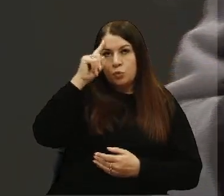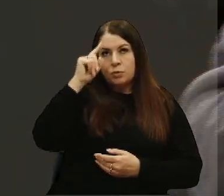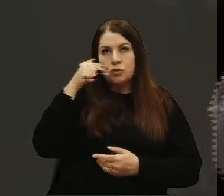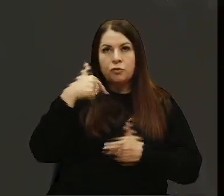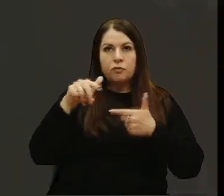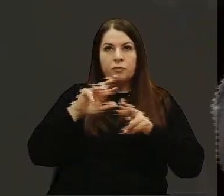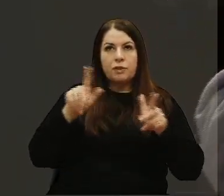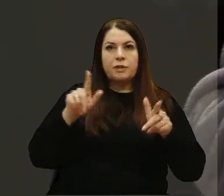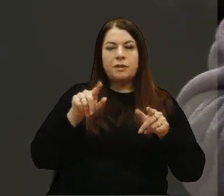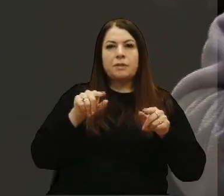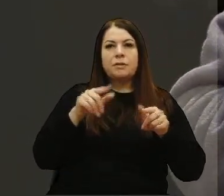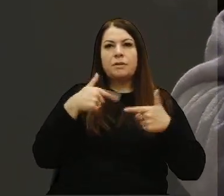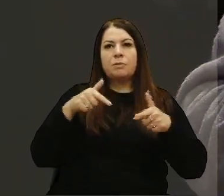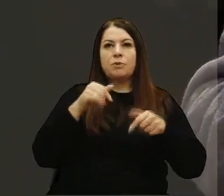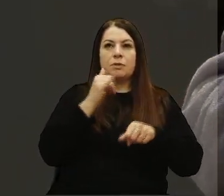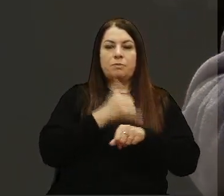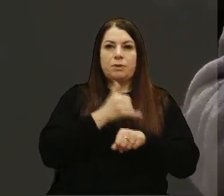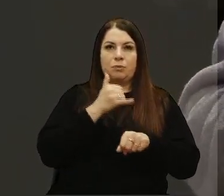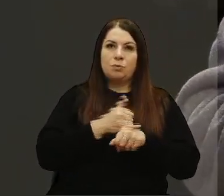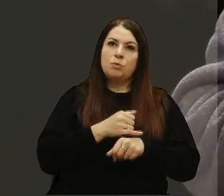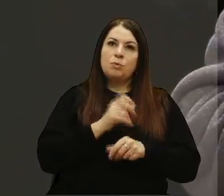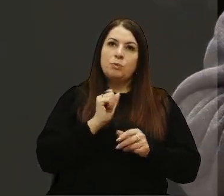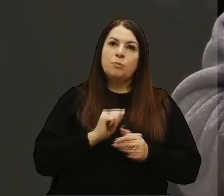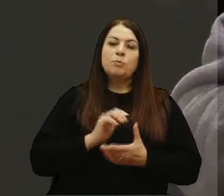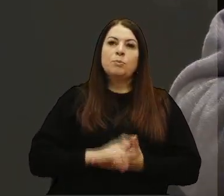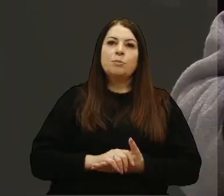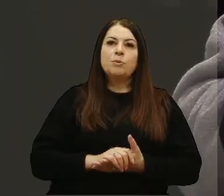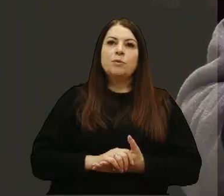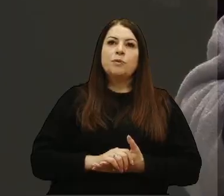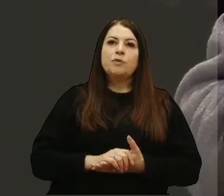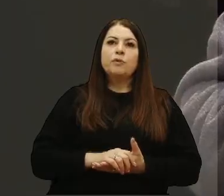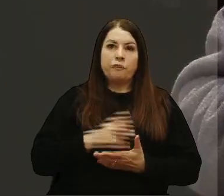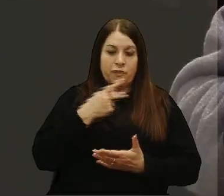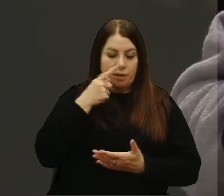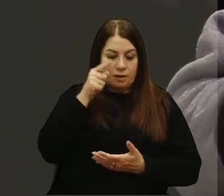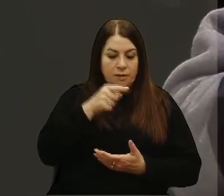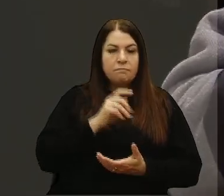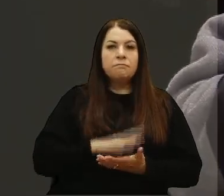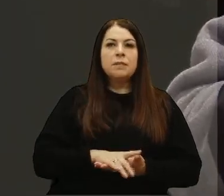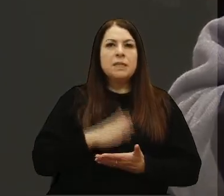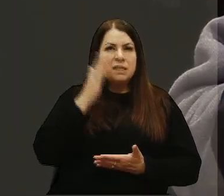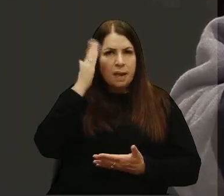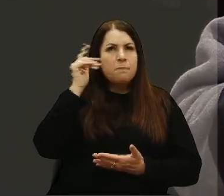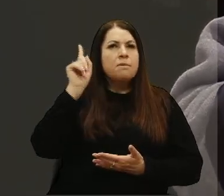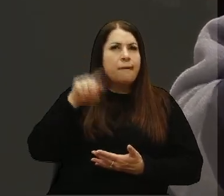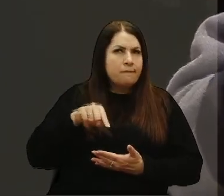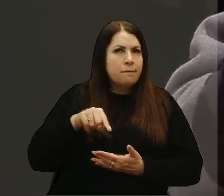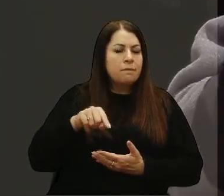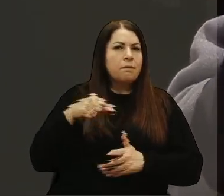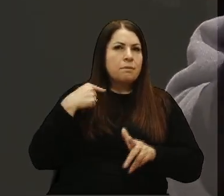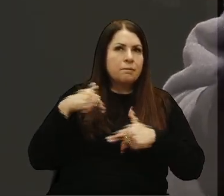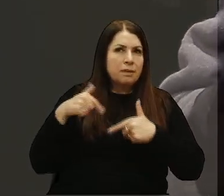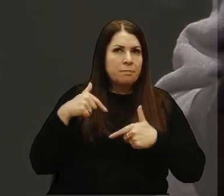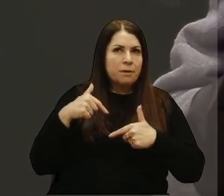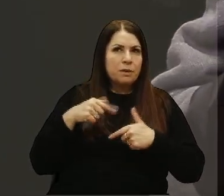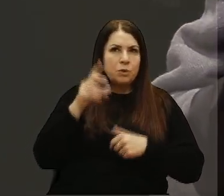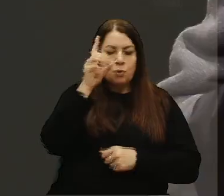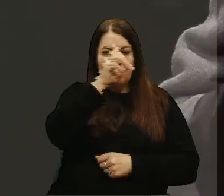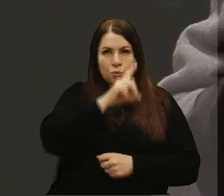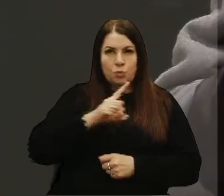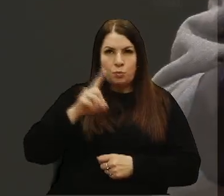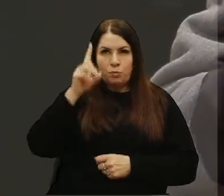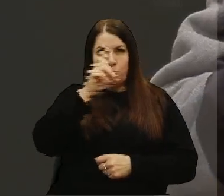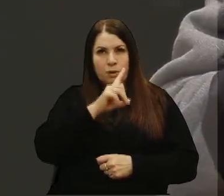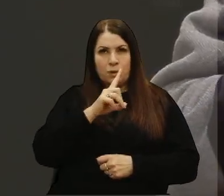trabalhadores metalúrgicos, presidente. E o que eu posso lhe atestar é o seguinte: sabe quem é que trabalha domingo